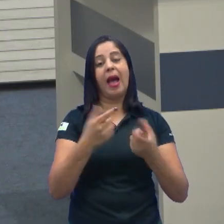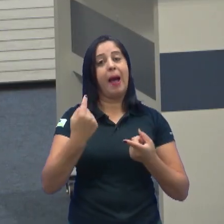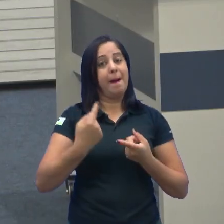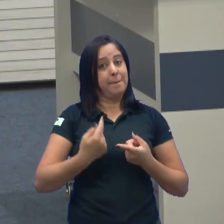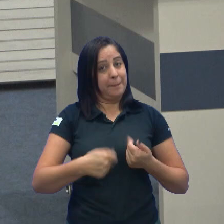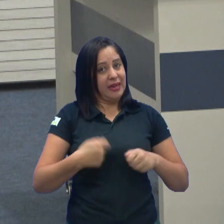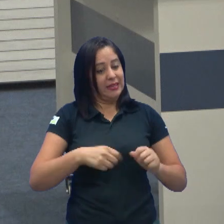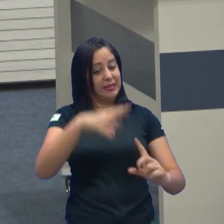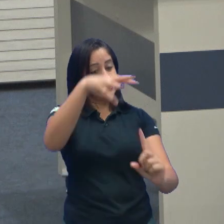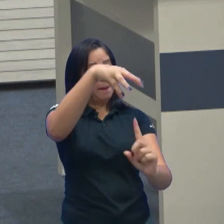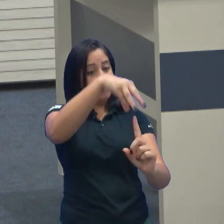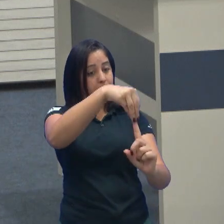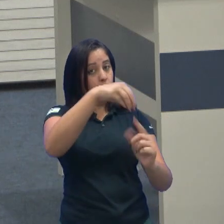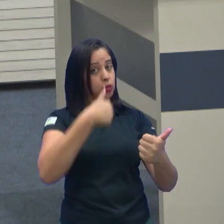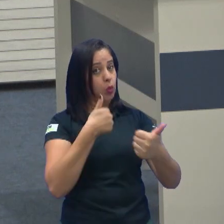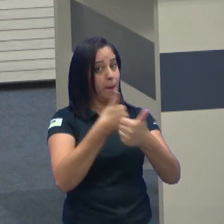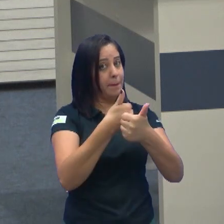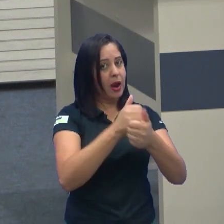Rio Comprido.